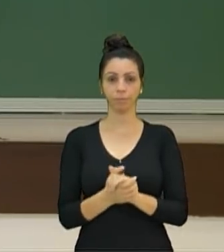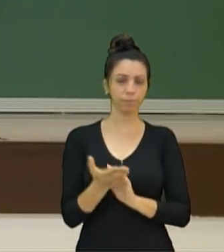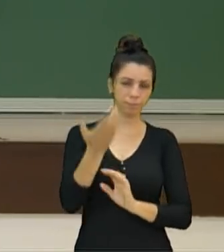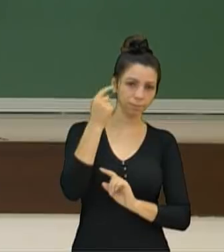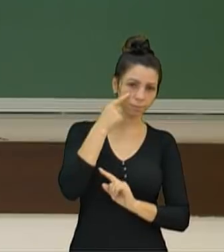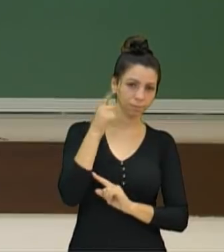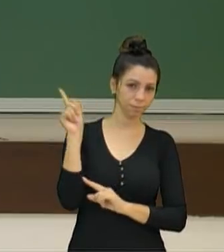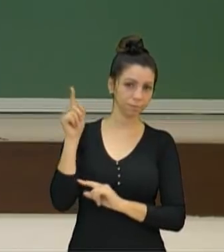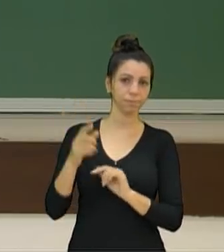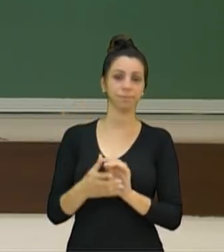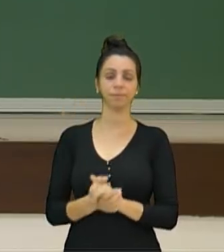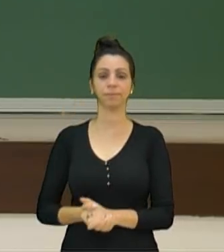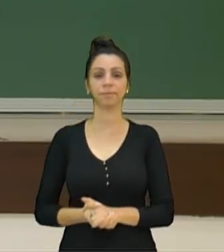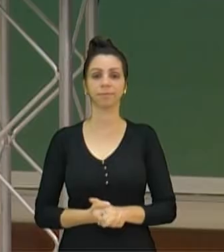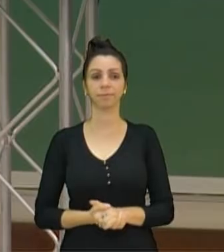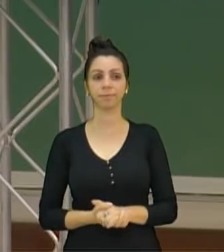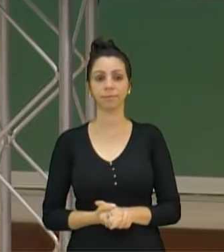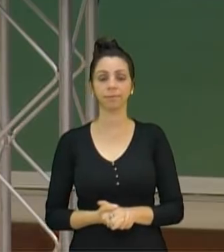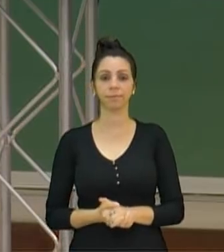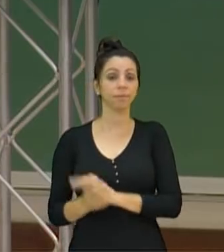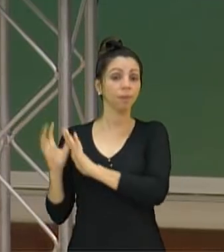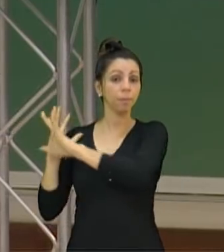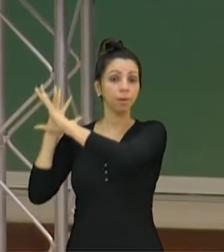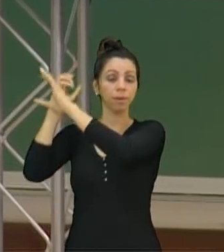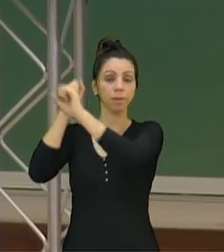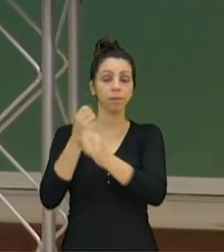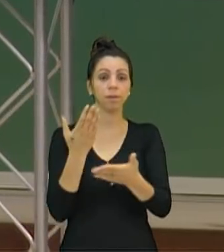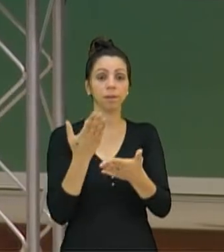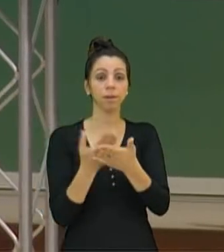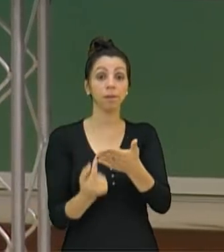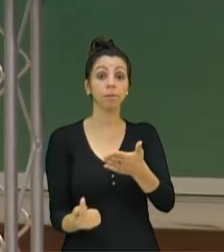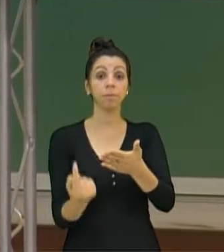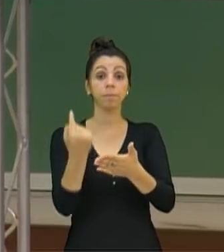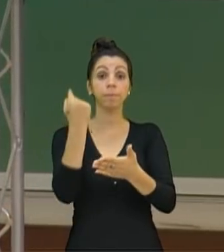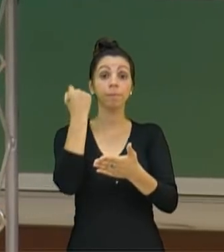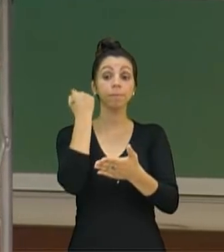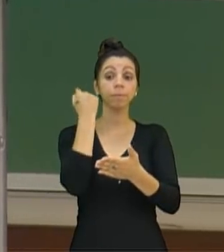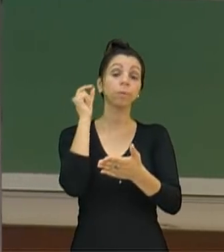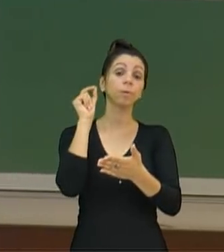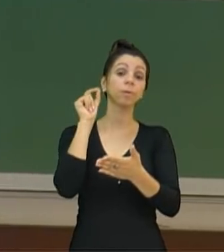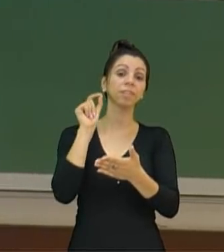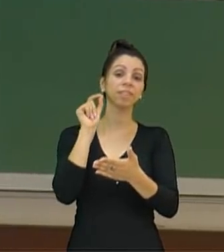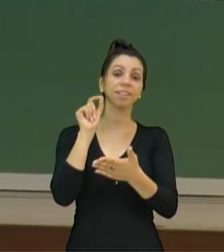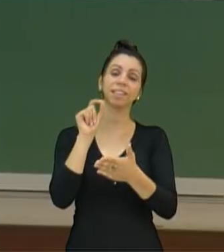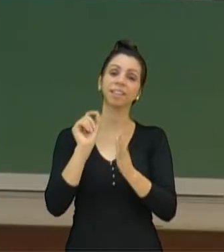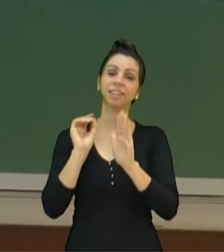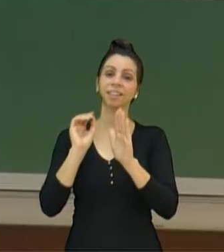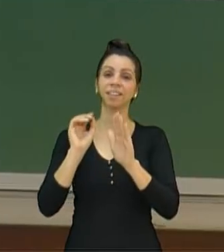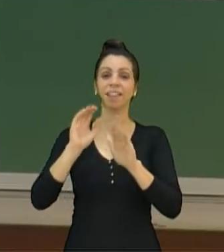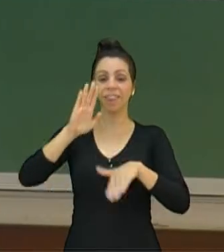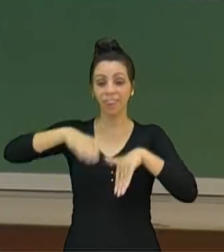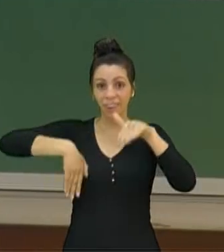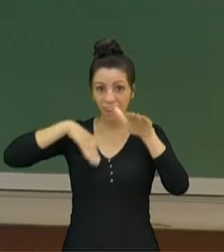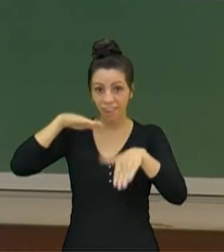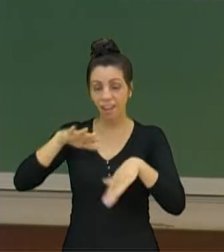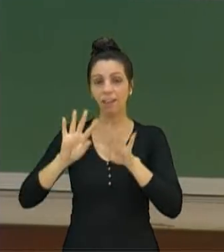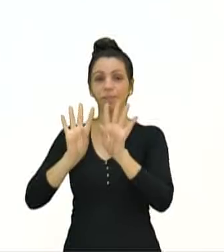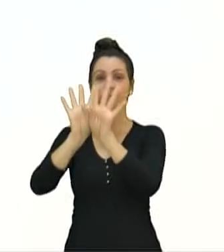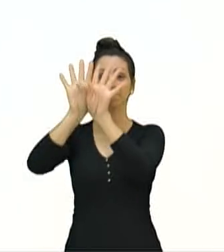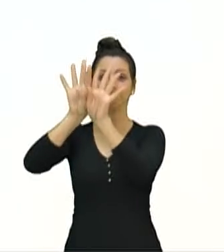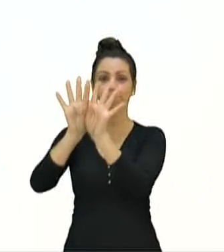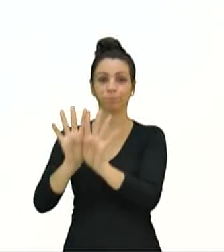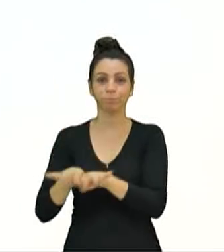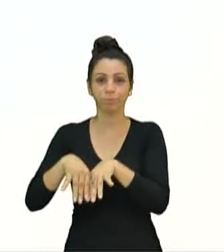lá? Vamos lembrar, então, que na aula passada nós vimos o nado sincronizado, um daqueles